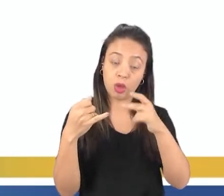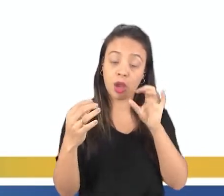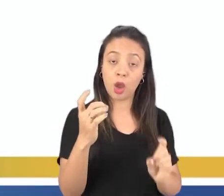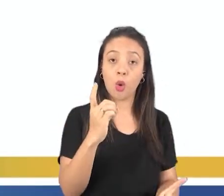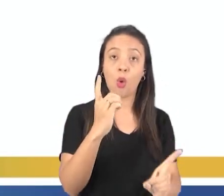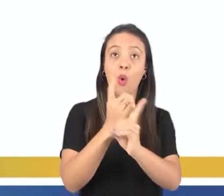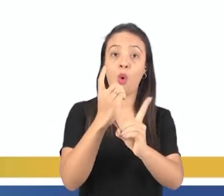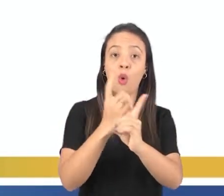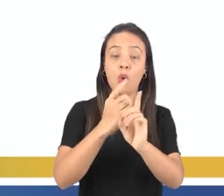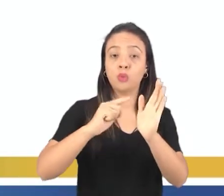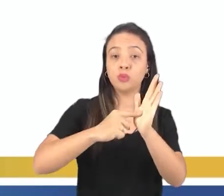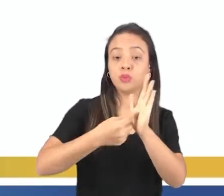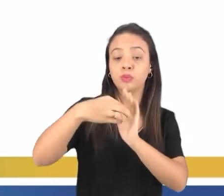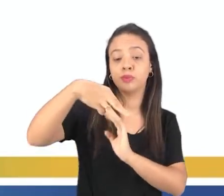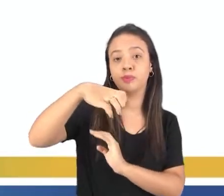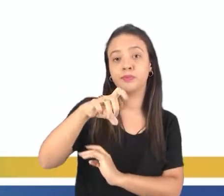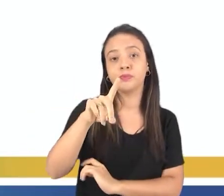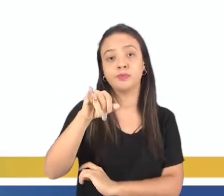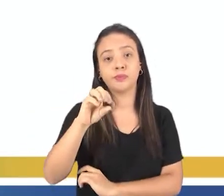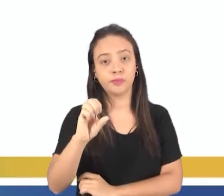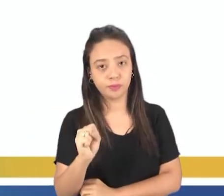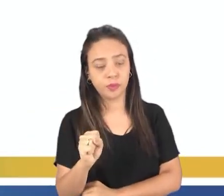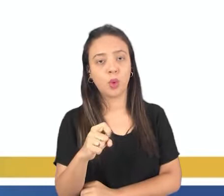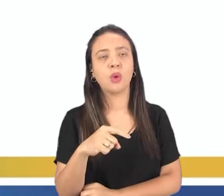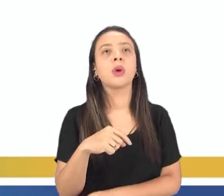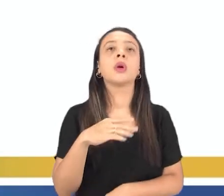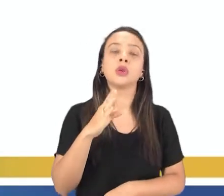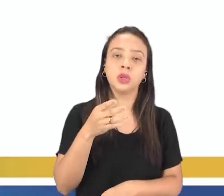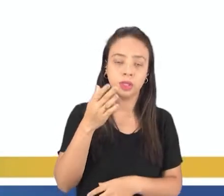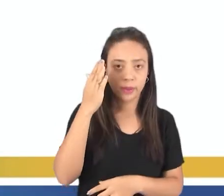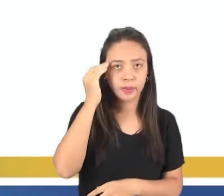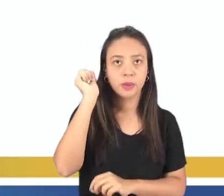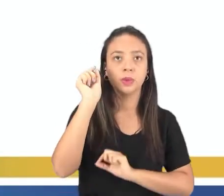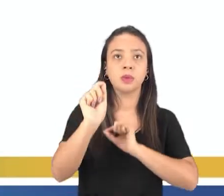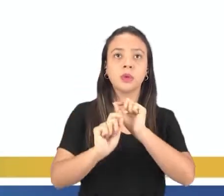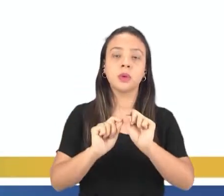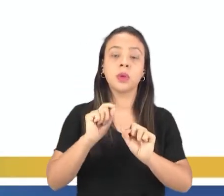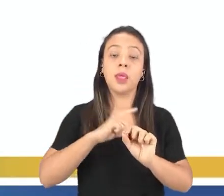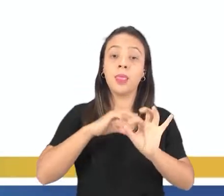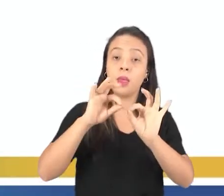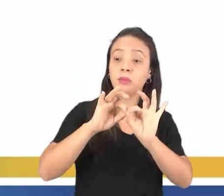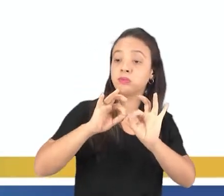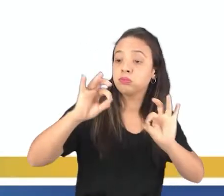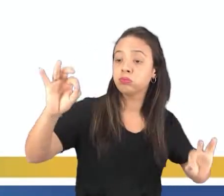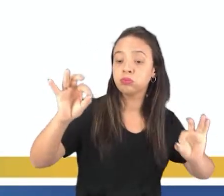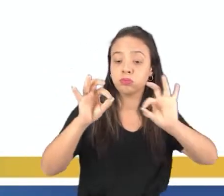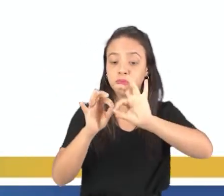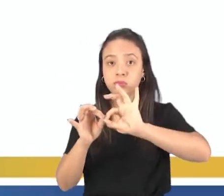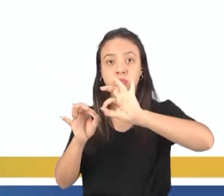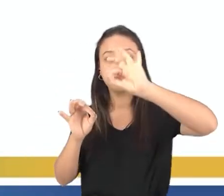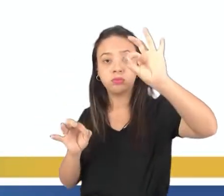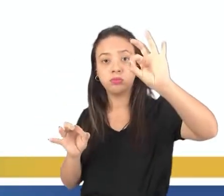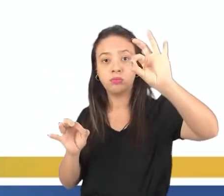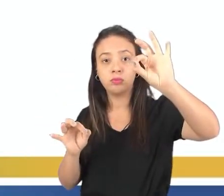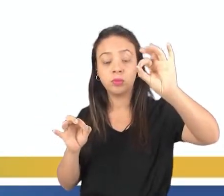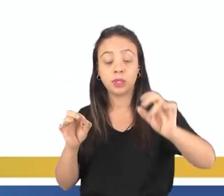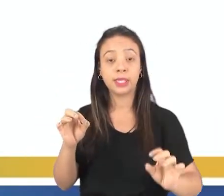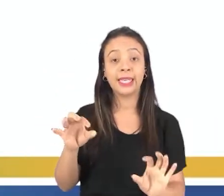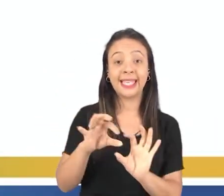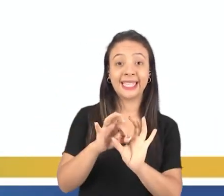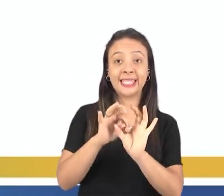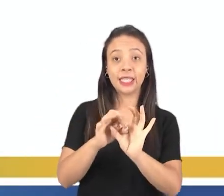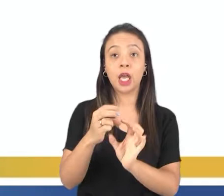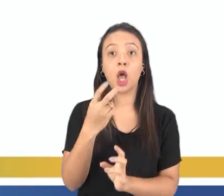seja, nós traçamos a diagonal. O que é a diagonal? É o segmento de reta que liga dois vértices